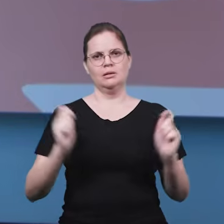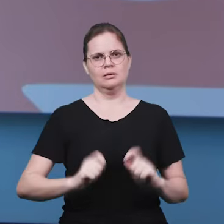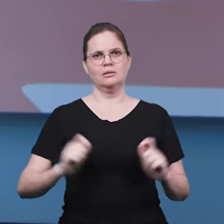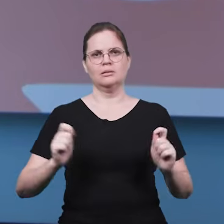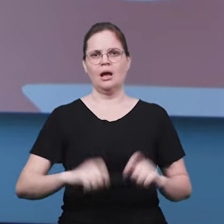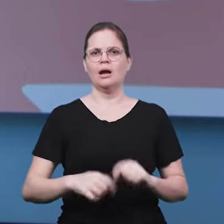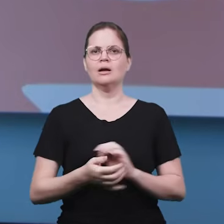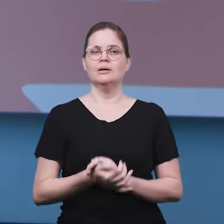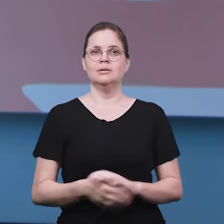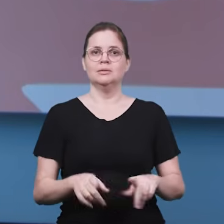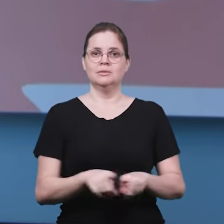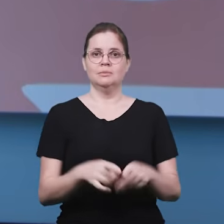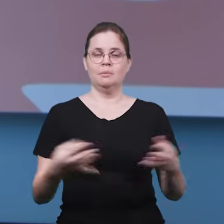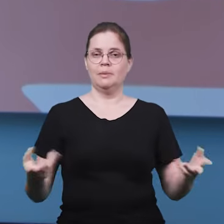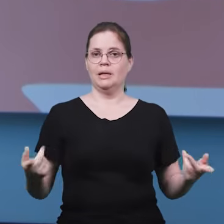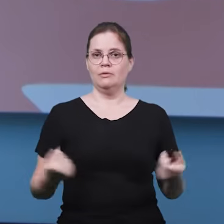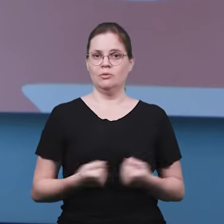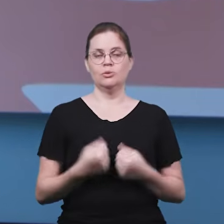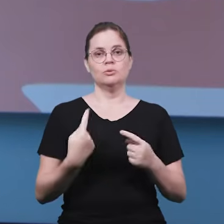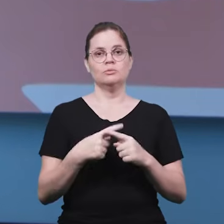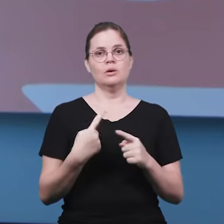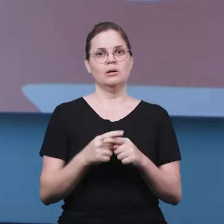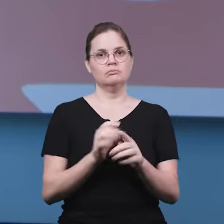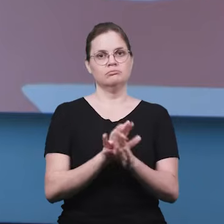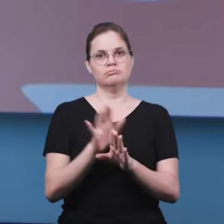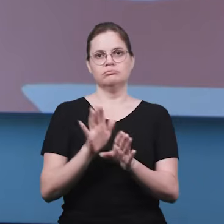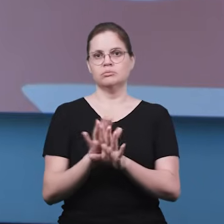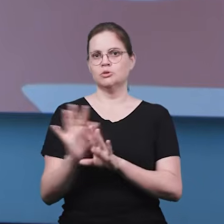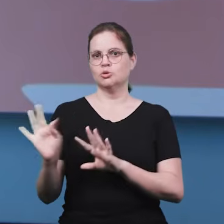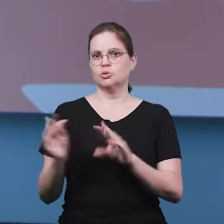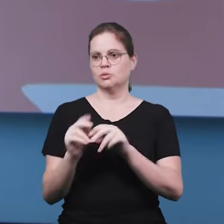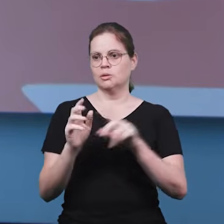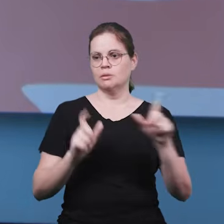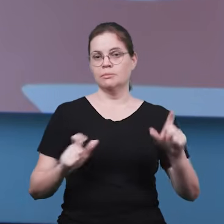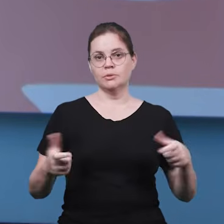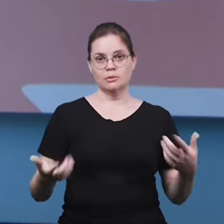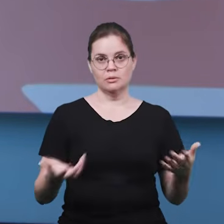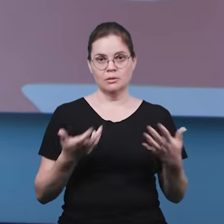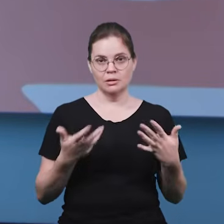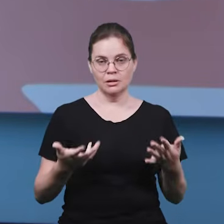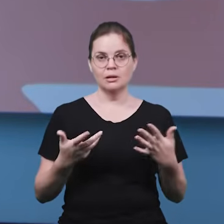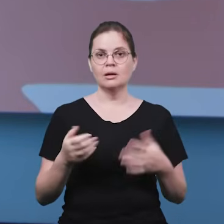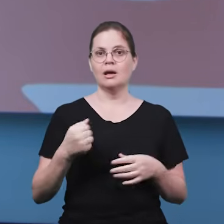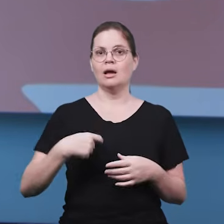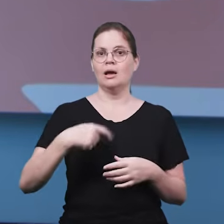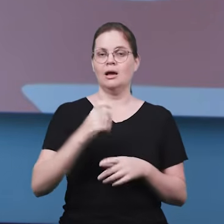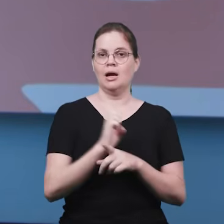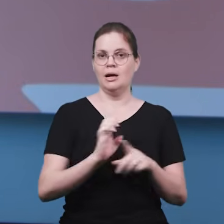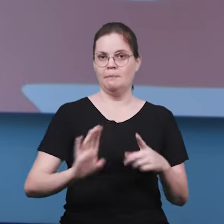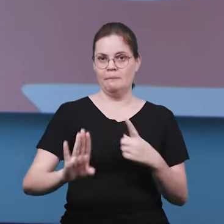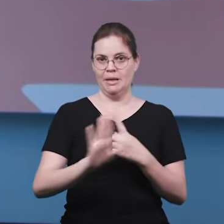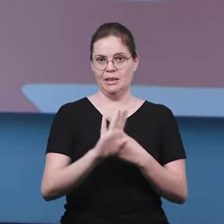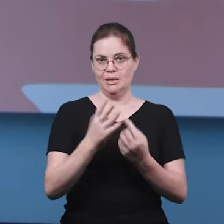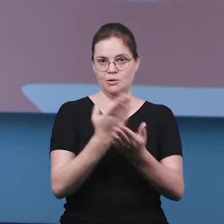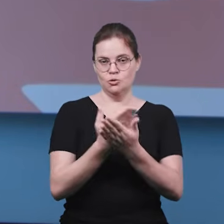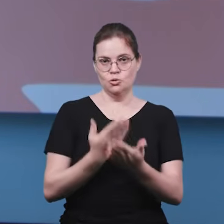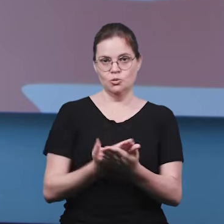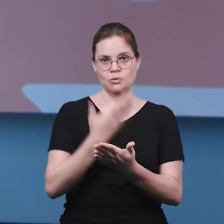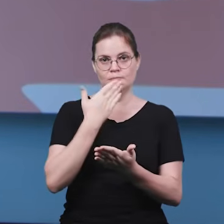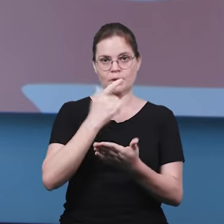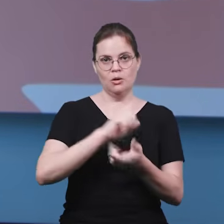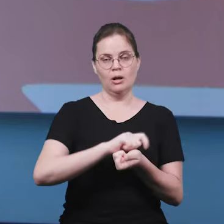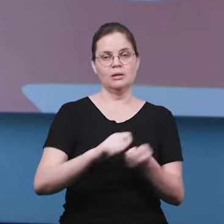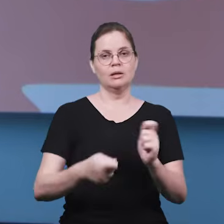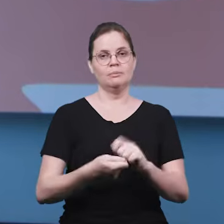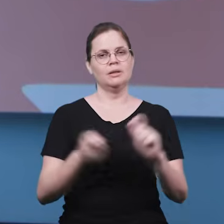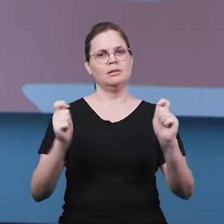uma compreensão maravilhosa, uma direção para que todos que desejam tornar a escola bíblica mais acessível,